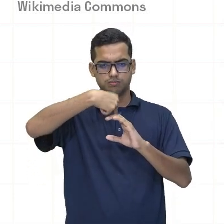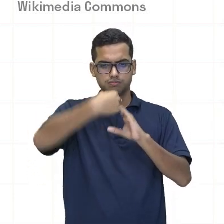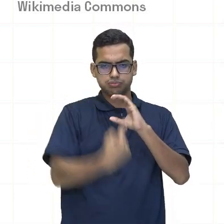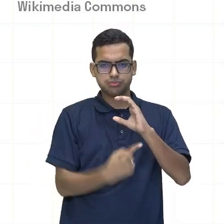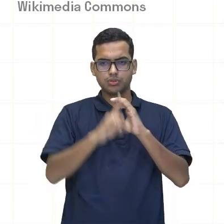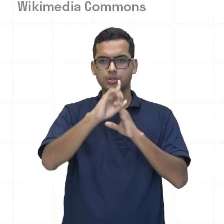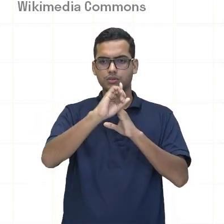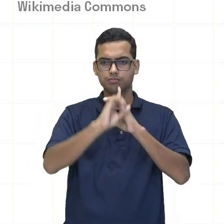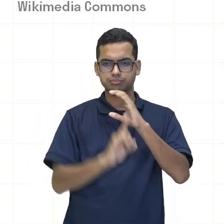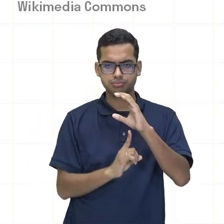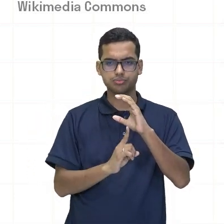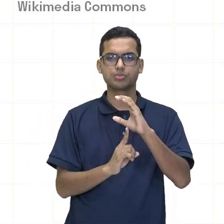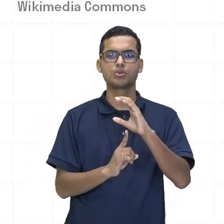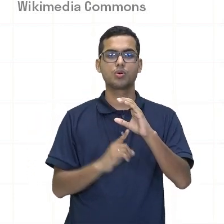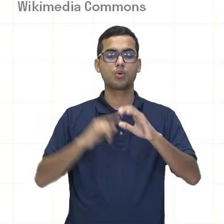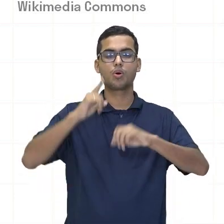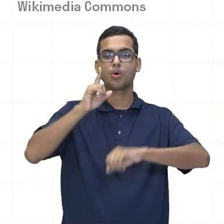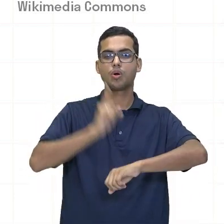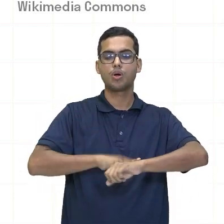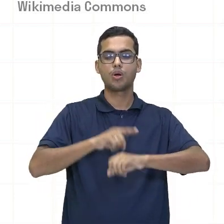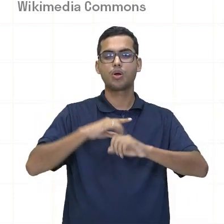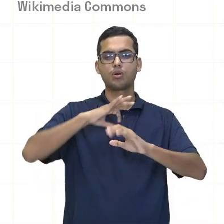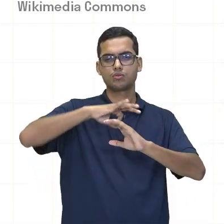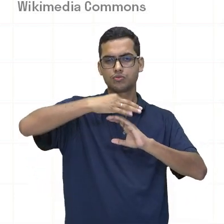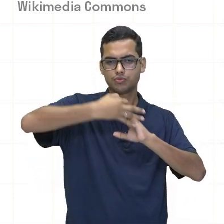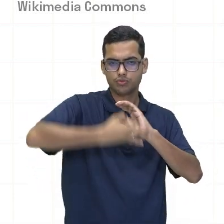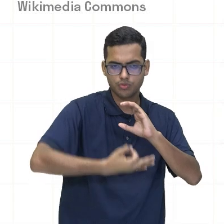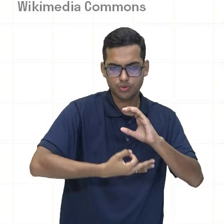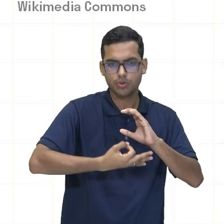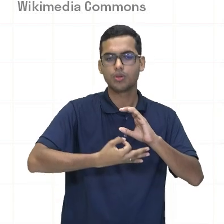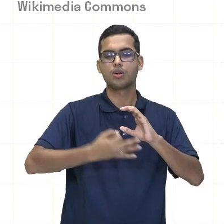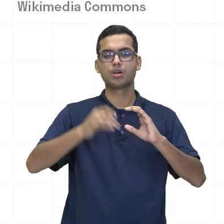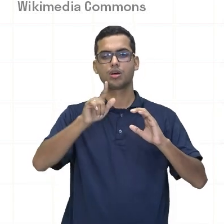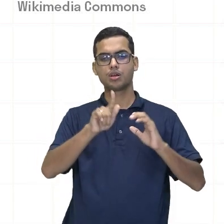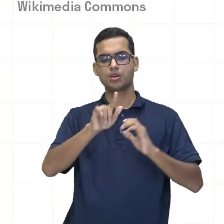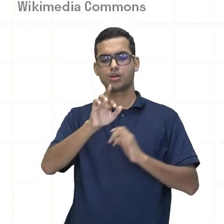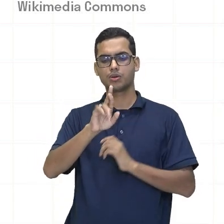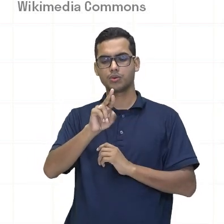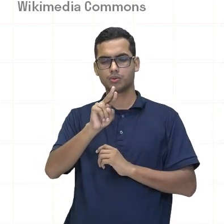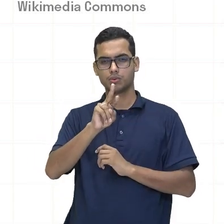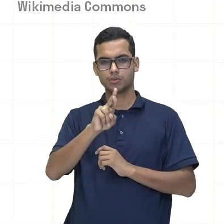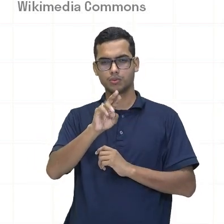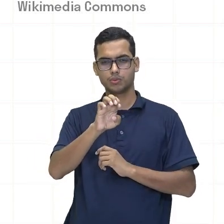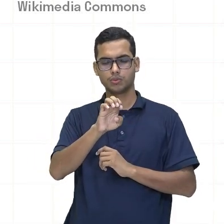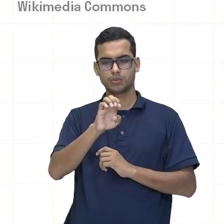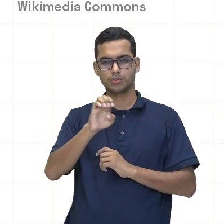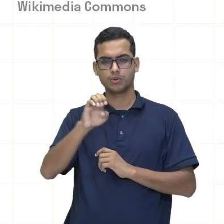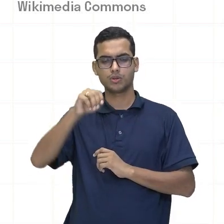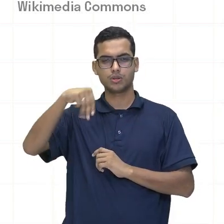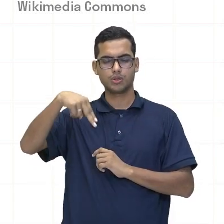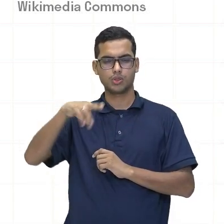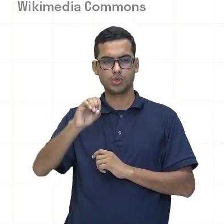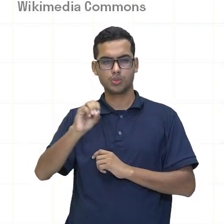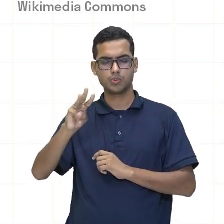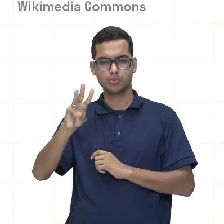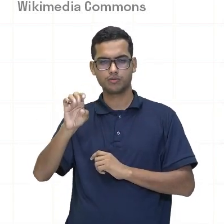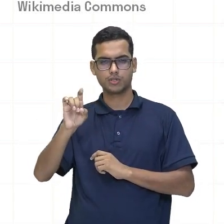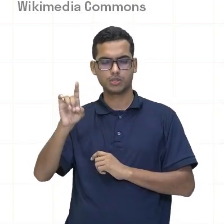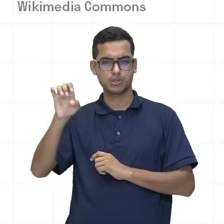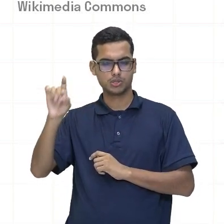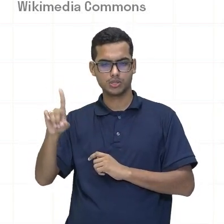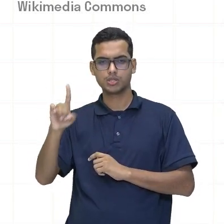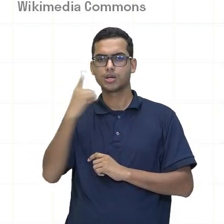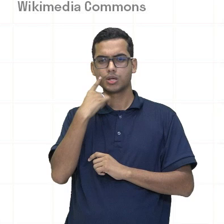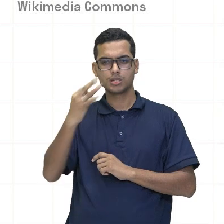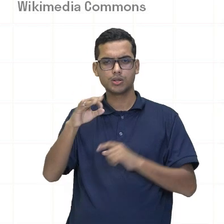de Londres. Então, todos os lugares, os países, né, os continentes que